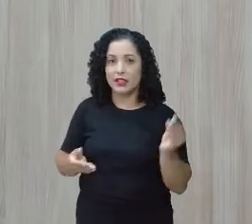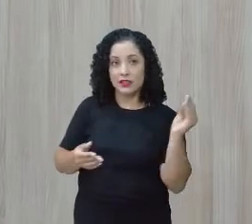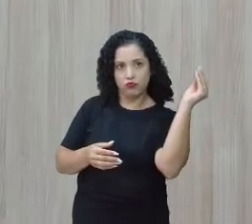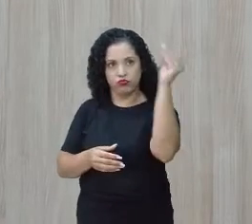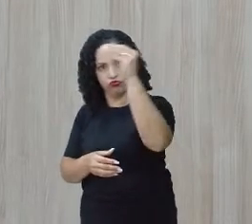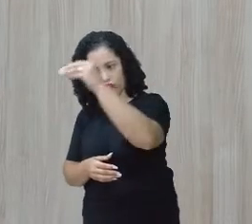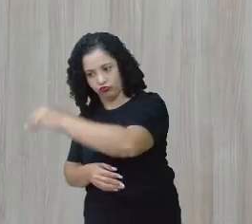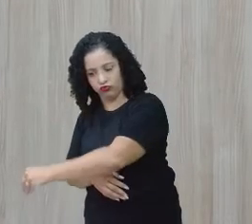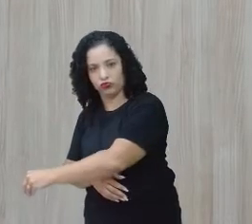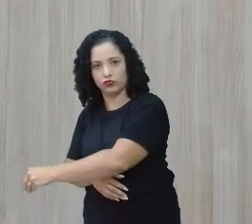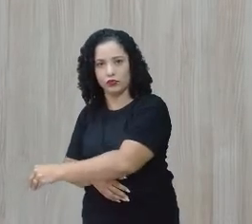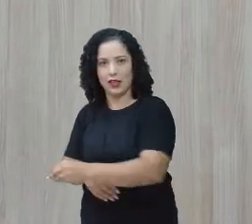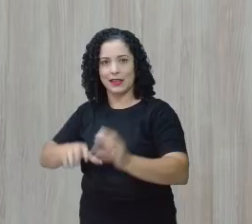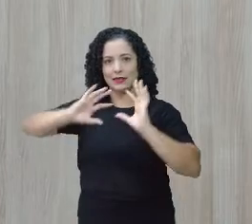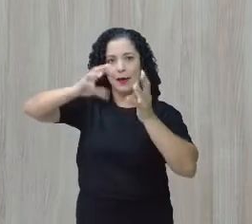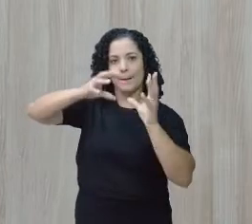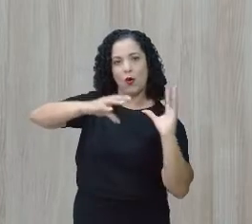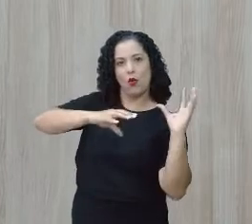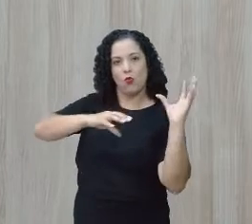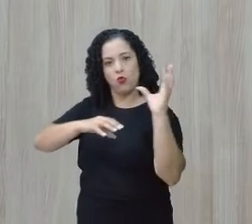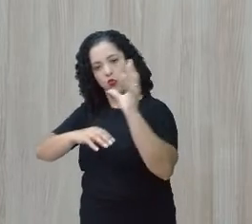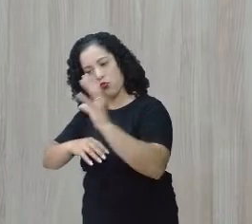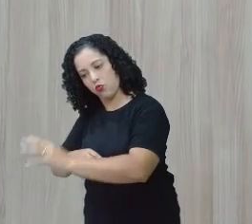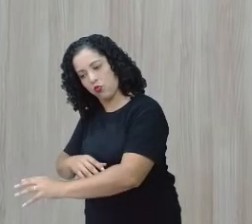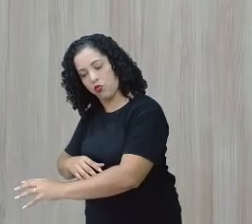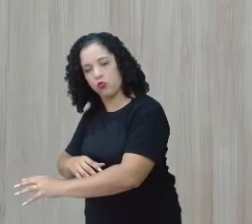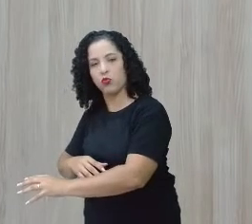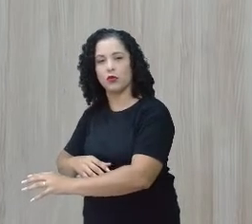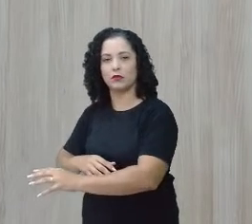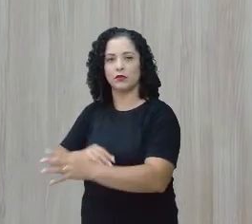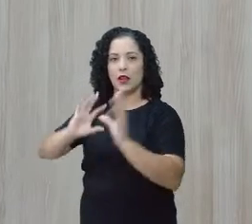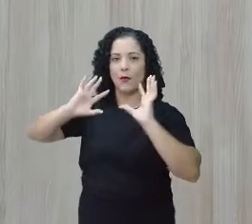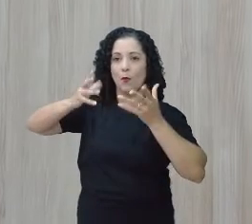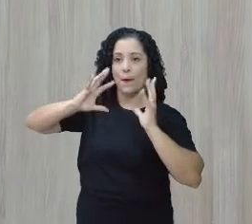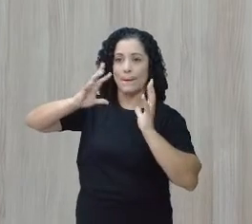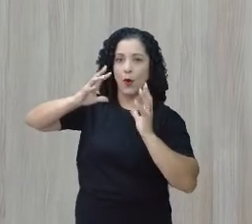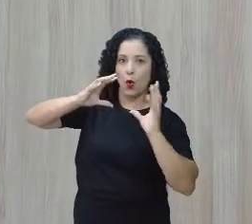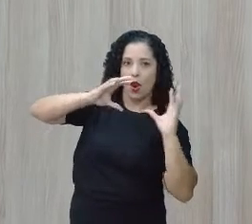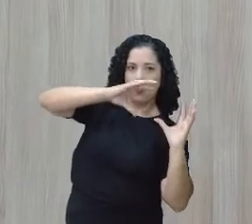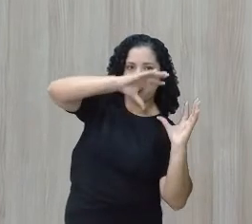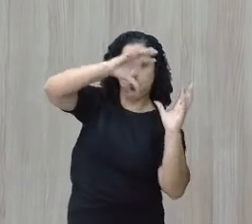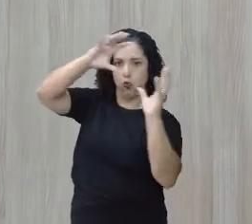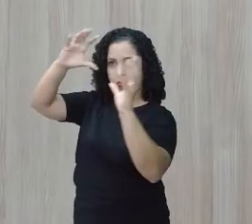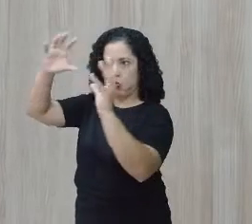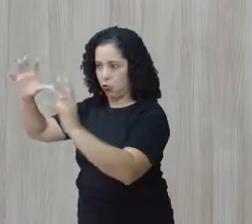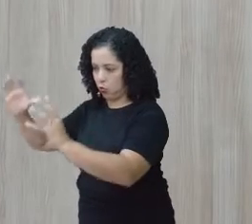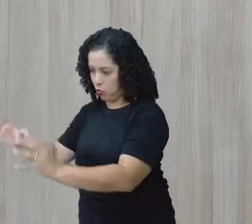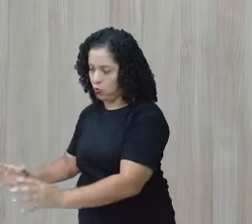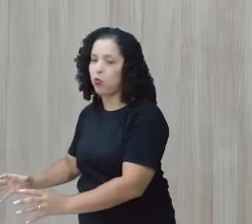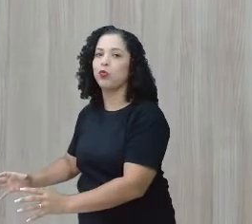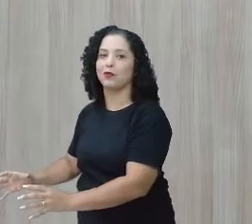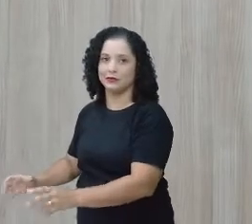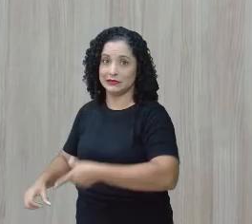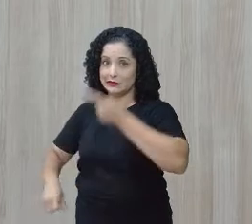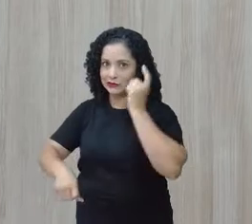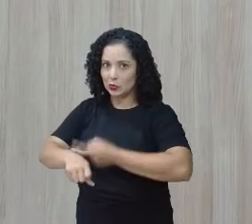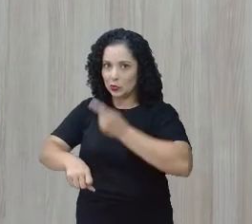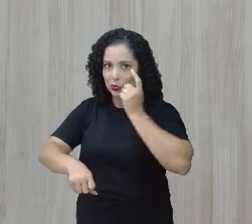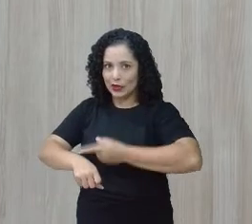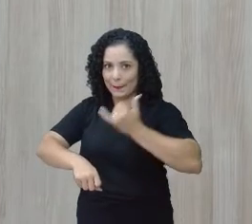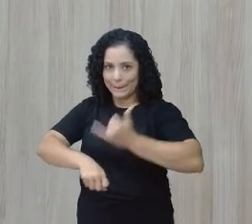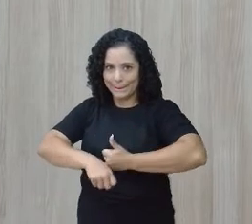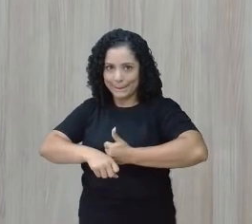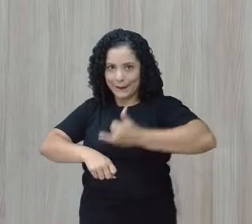objeto, não é? Vamos dizer assim, essa bola que foi jogada, que deve ser uma bola de metal maciço, e